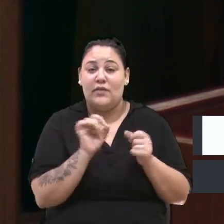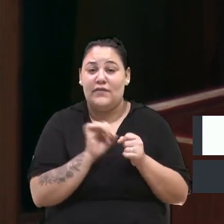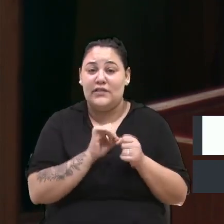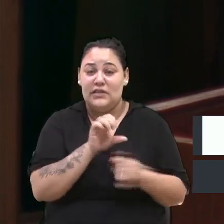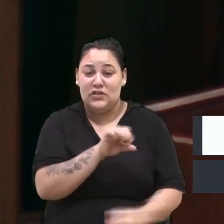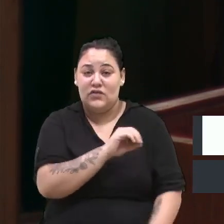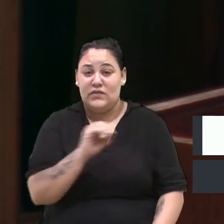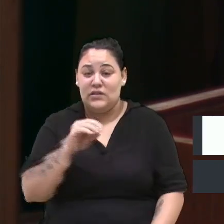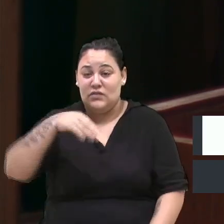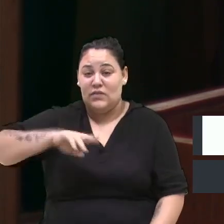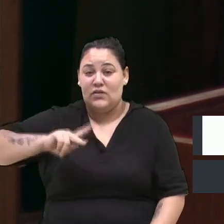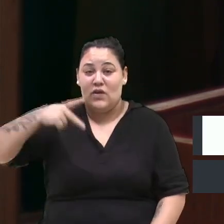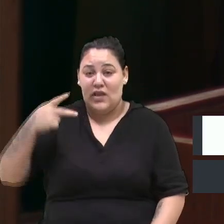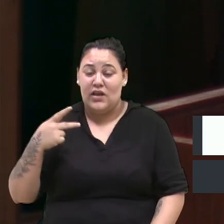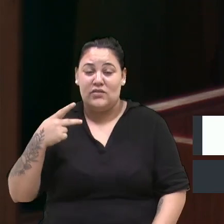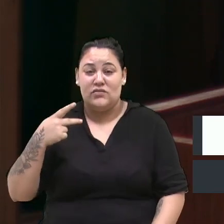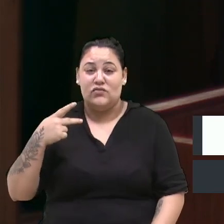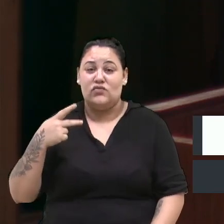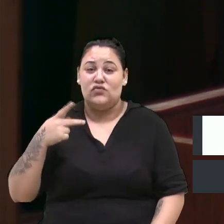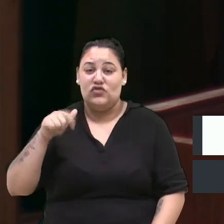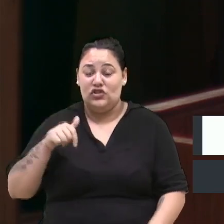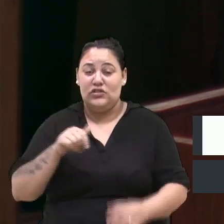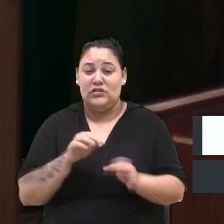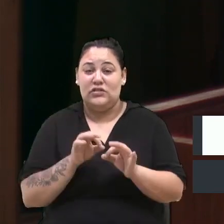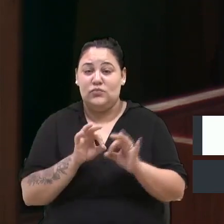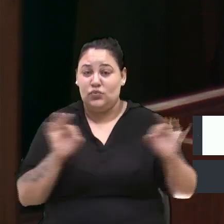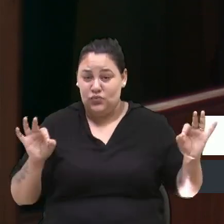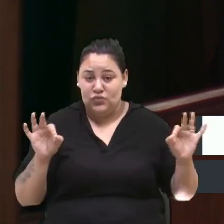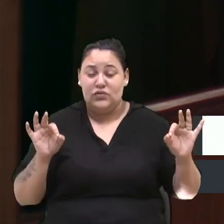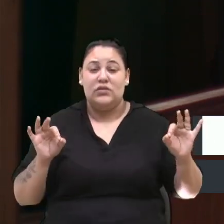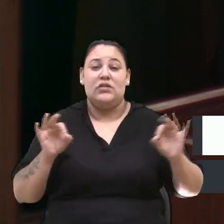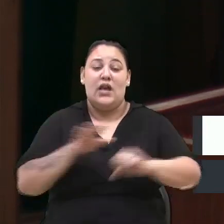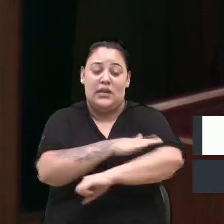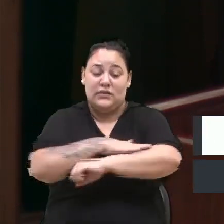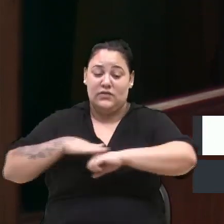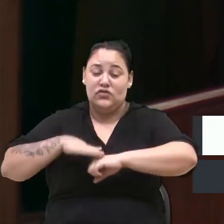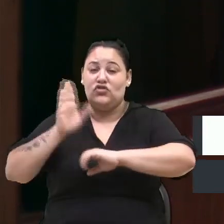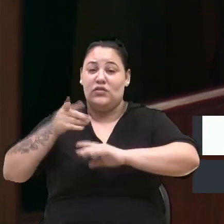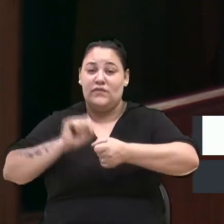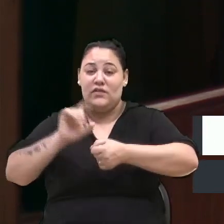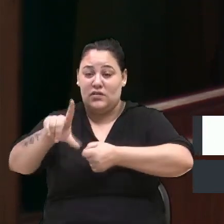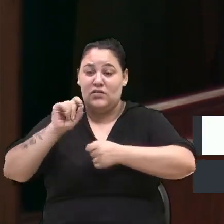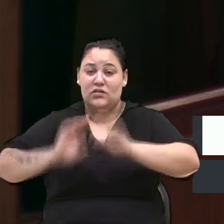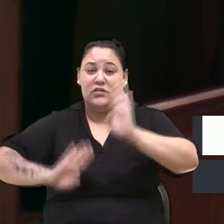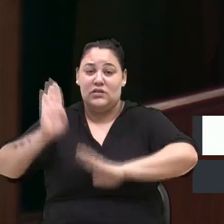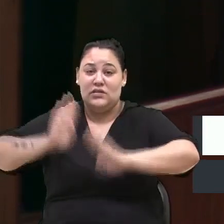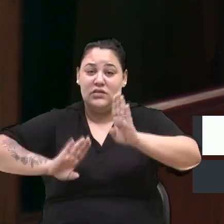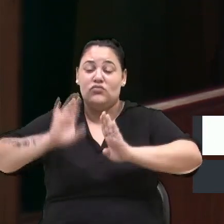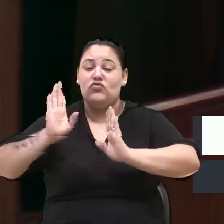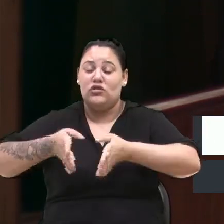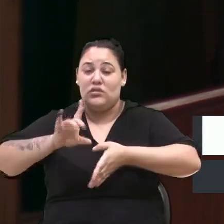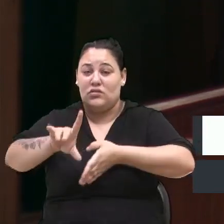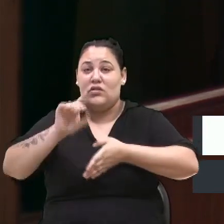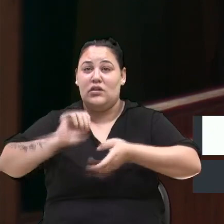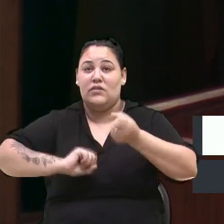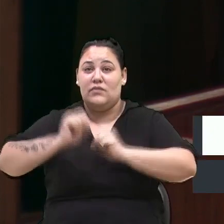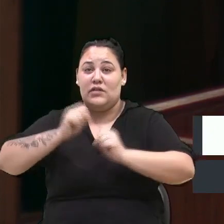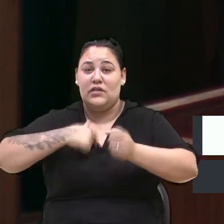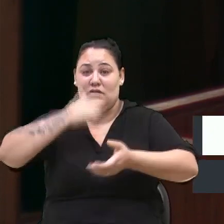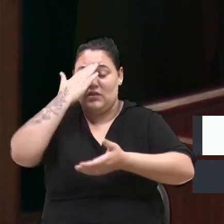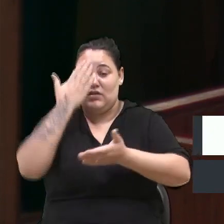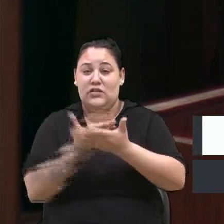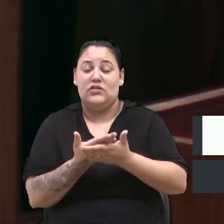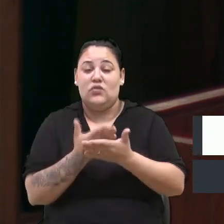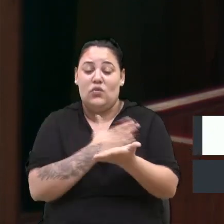de asfalto. E já foi licitado e já foi escolhido o ganhador. E acredito que no início do ano que